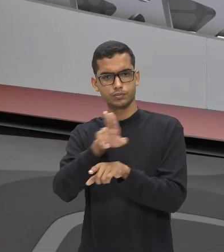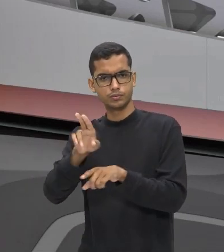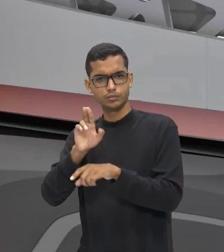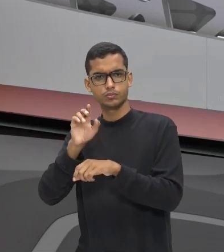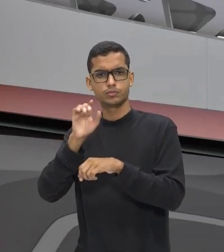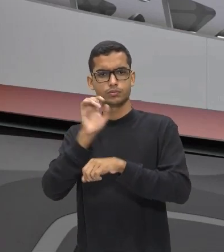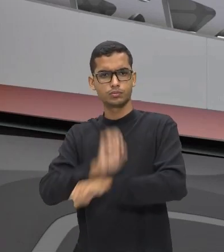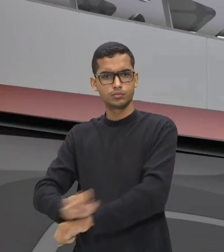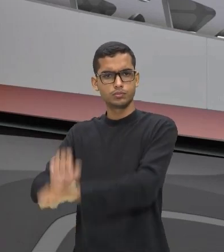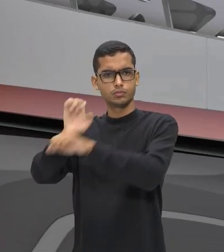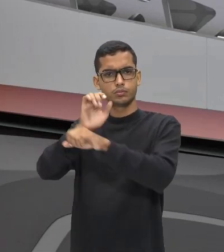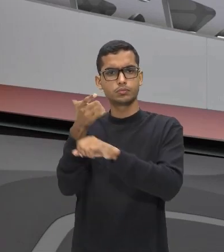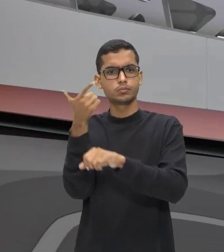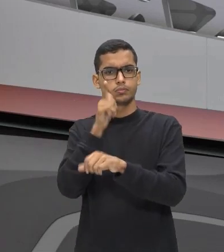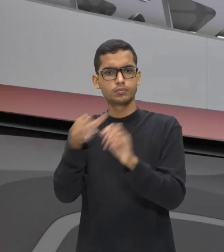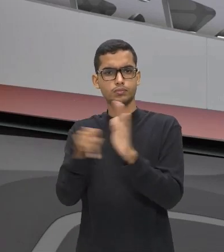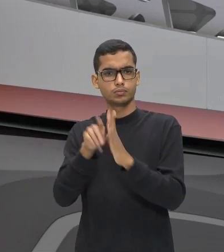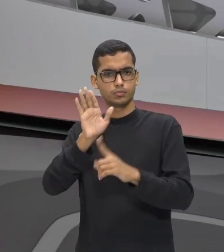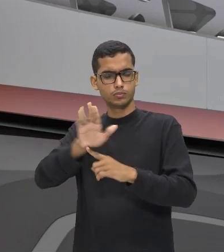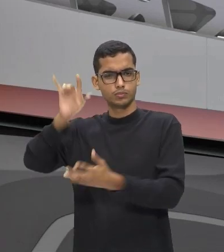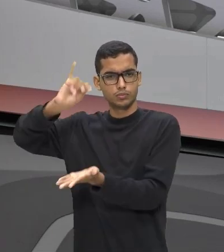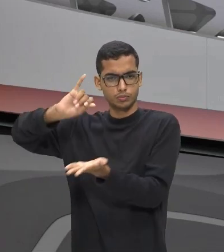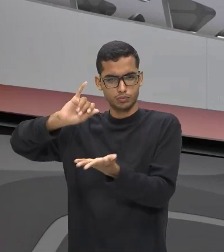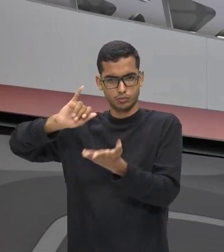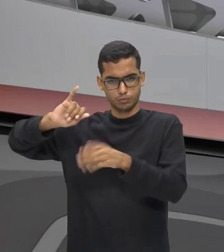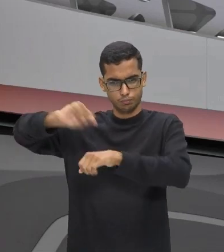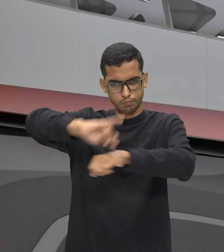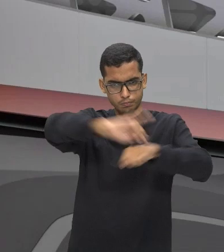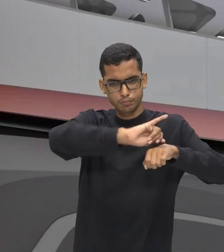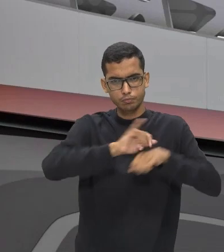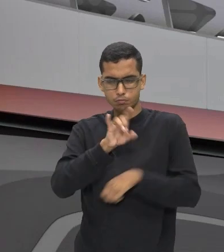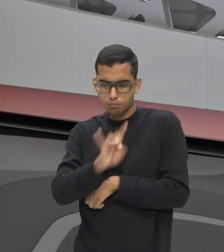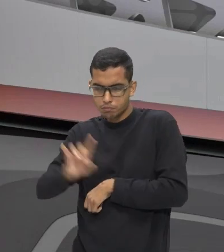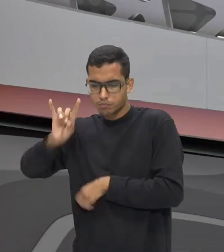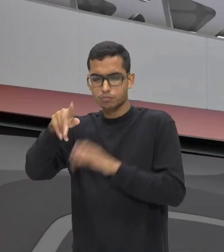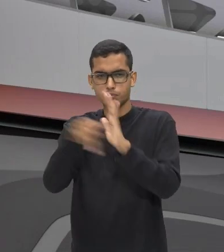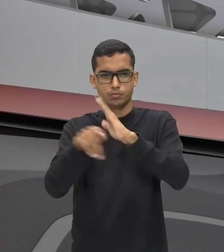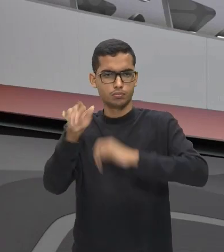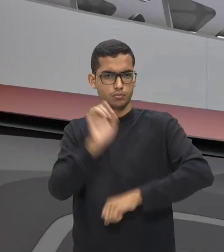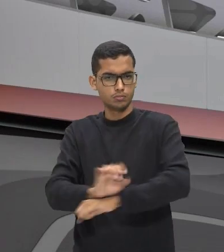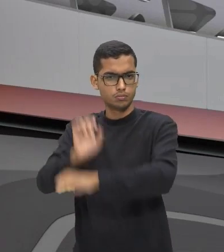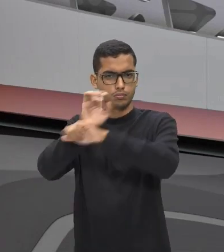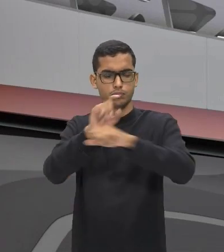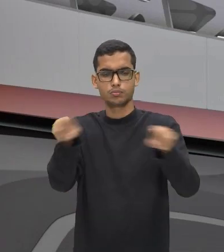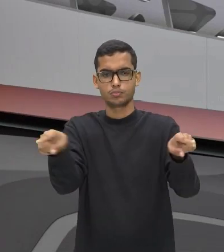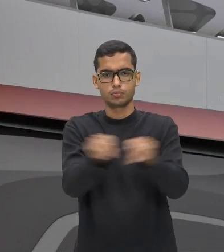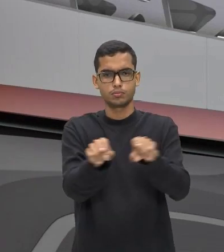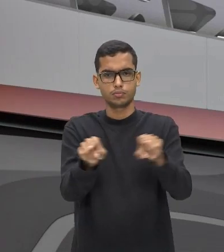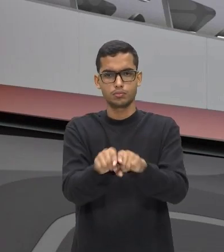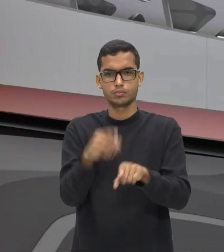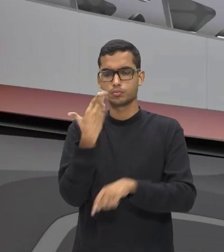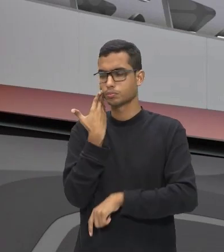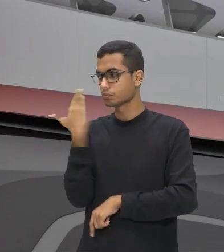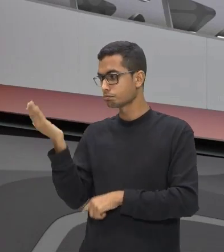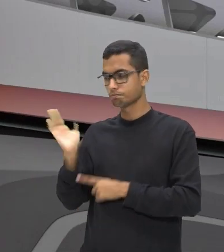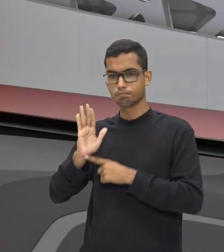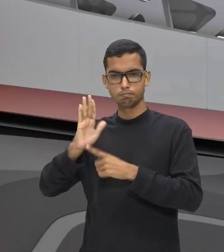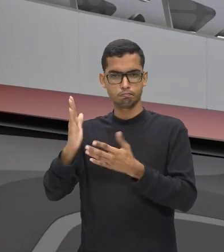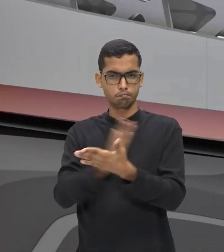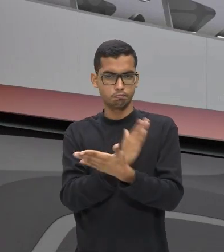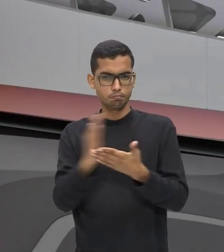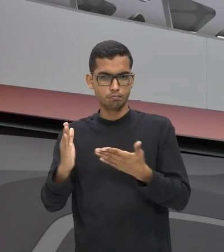ele está identificando a capital de cada um deles. Então, a informação está aí. E da mesma forma, ele traz alguns